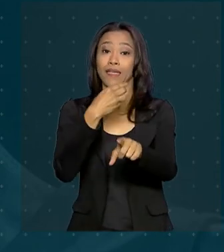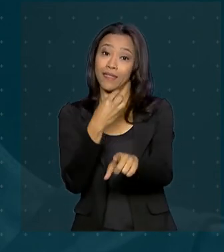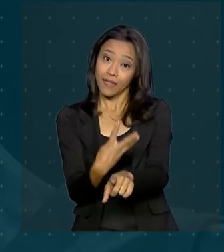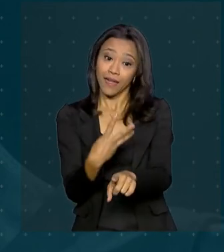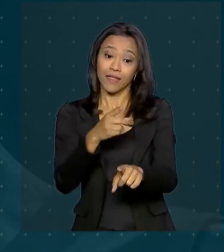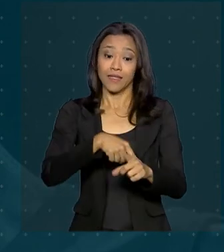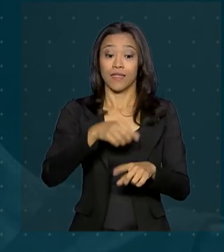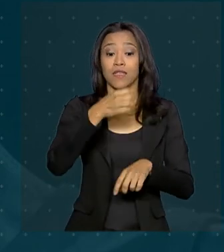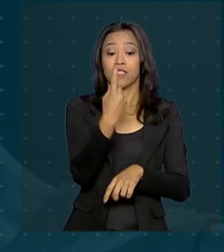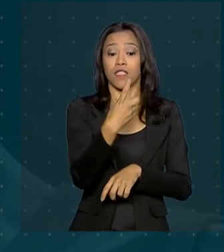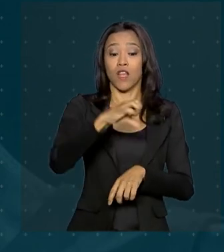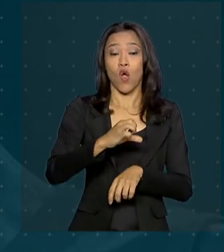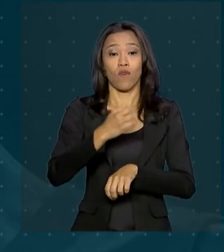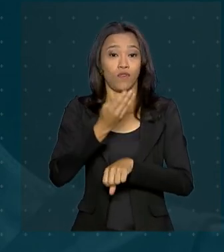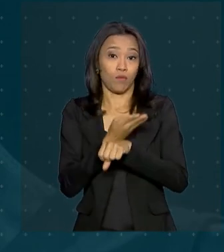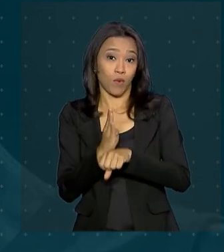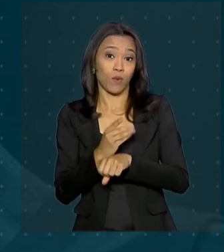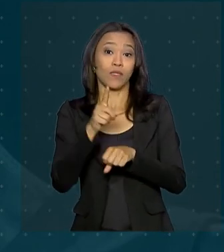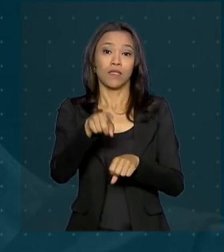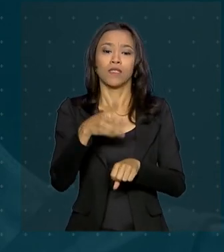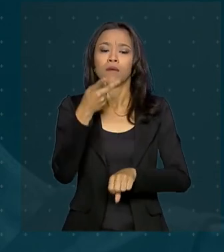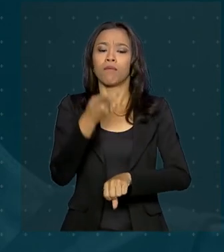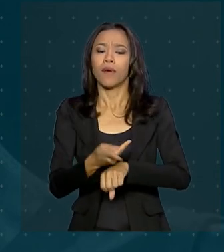de bronze 12 de prata e 12 de ouro